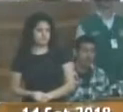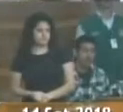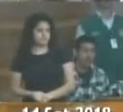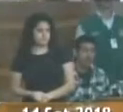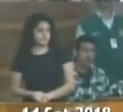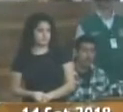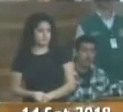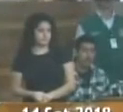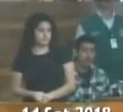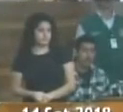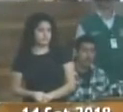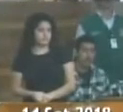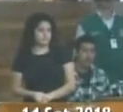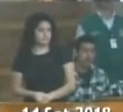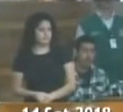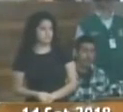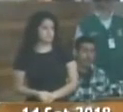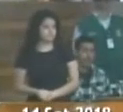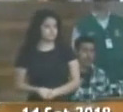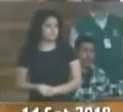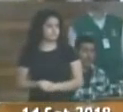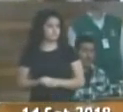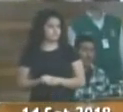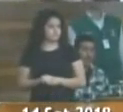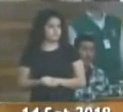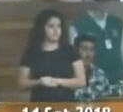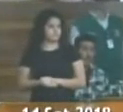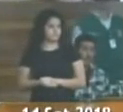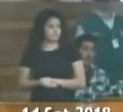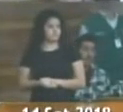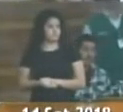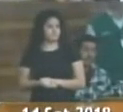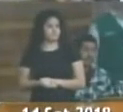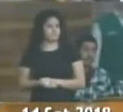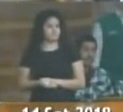Lazzaroni. Não, aqui. Fernando Lardosa, não é ele?